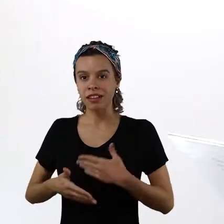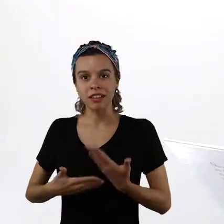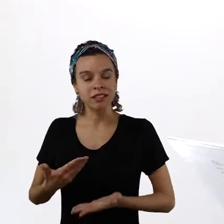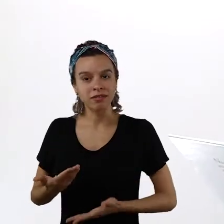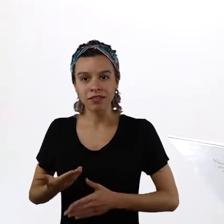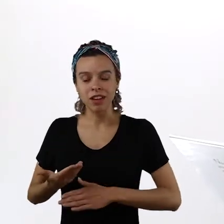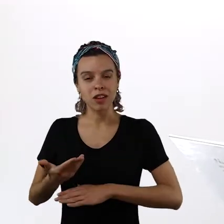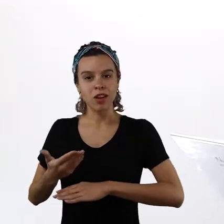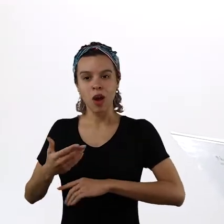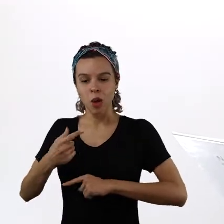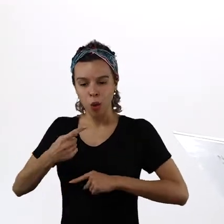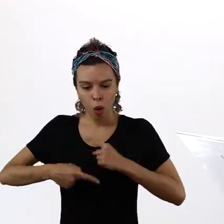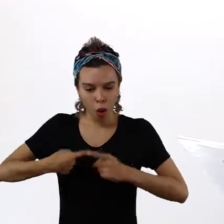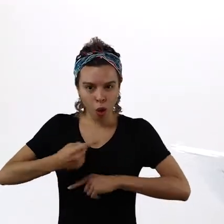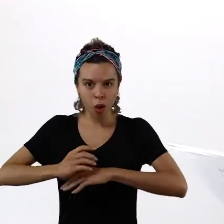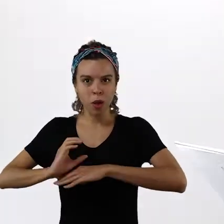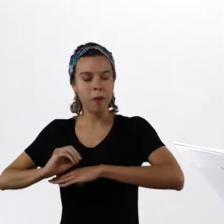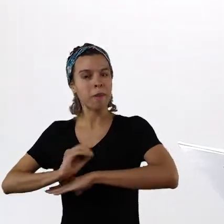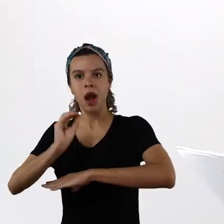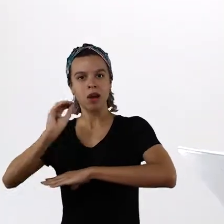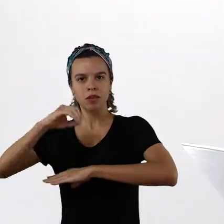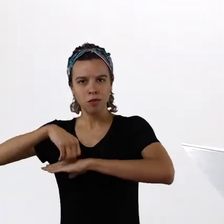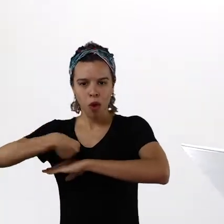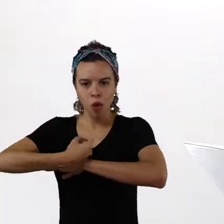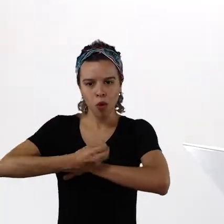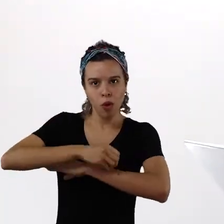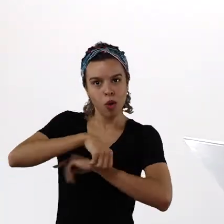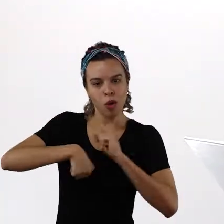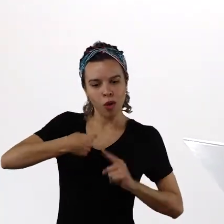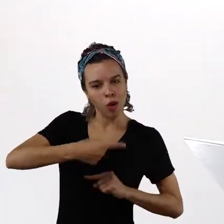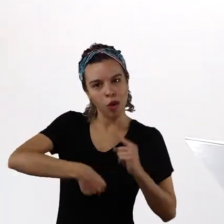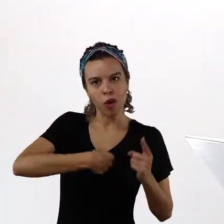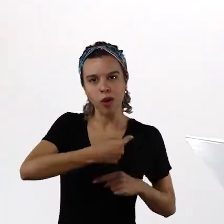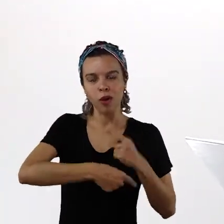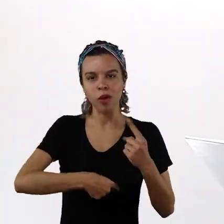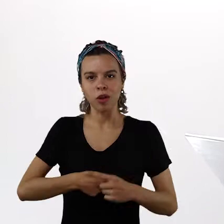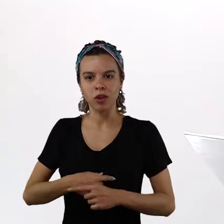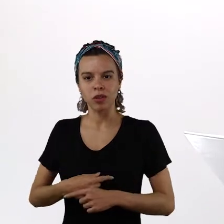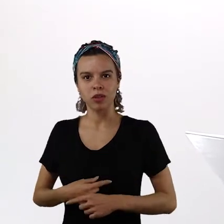Então estava rolando em vez de saltar.